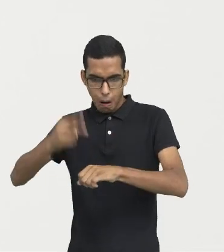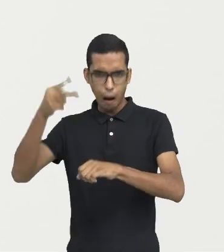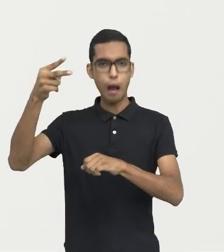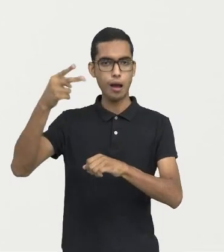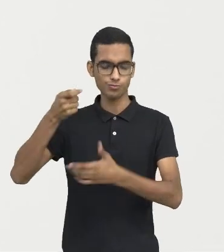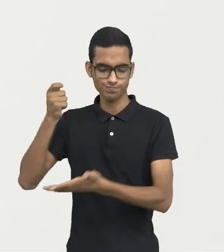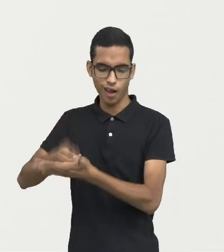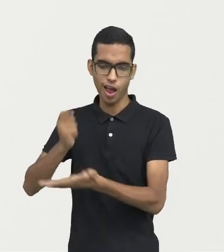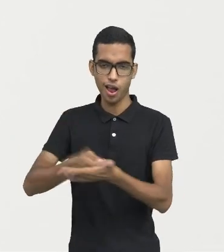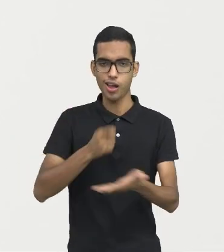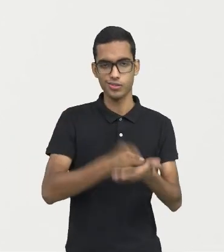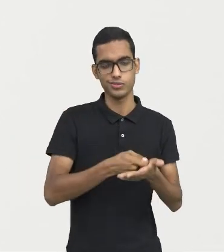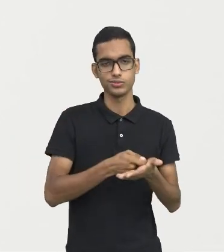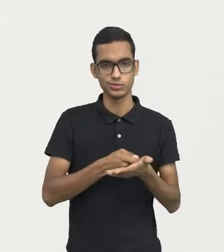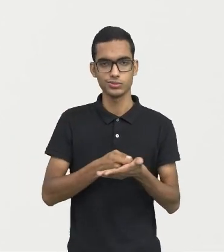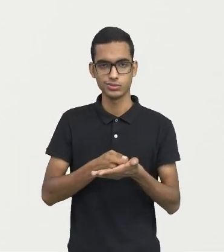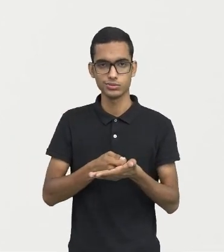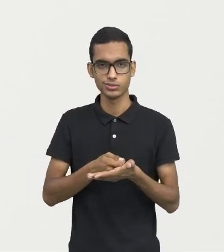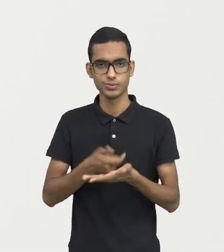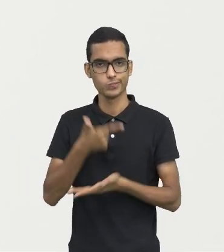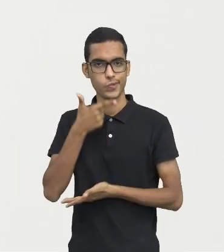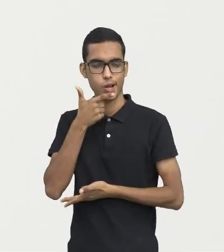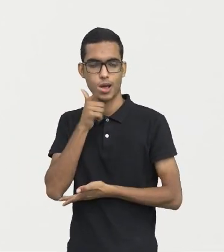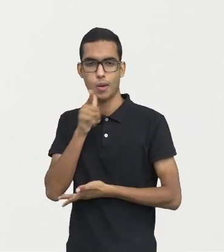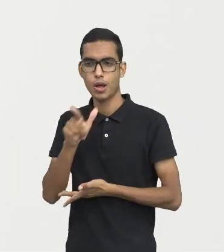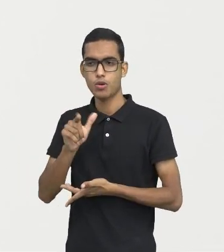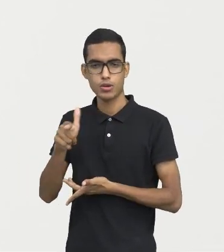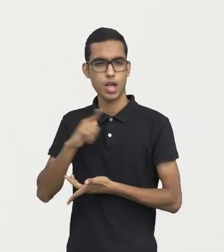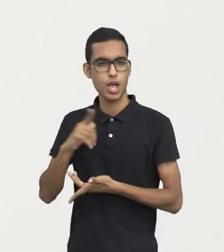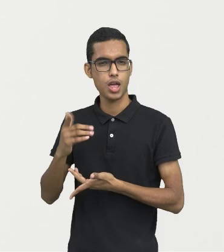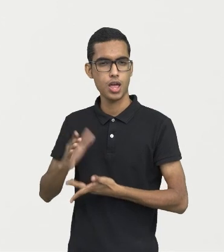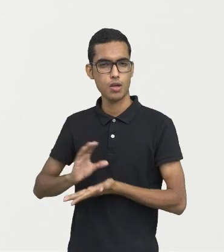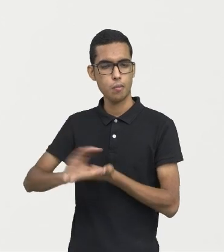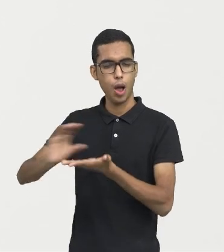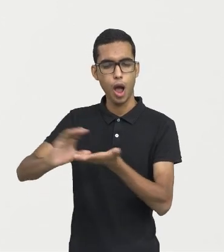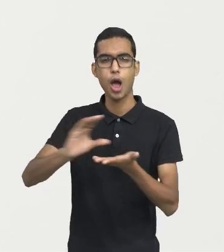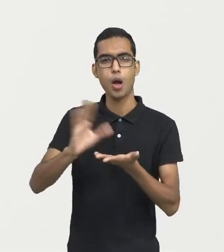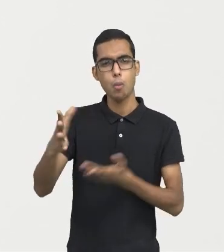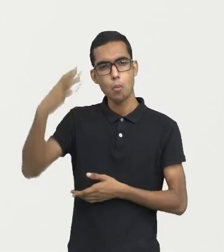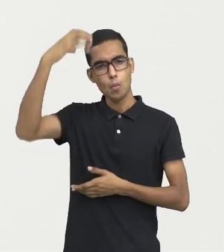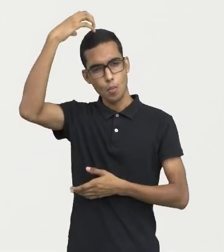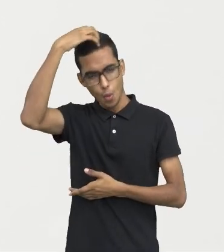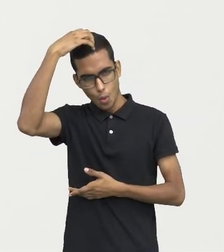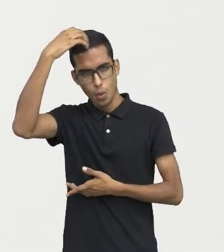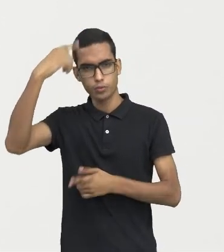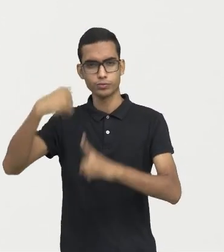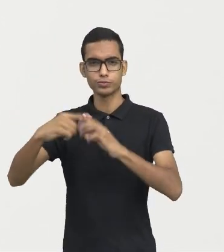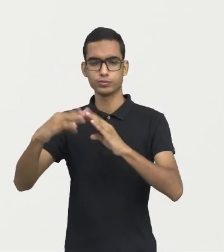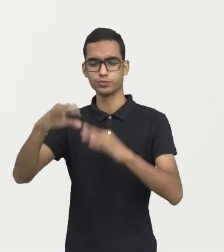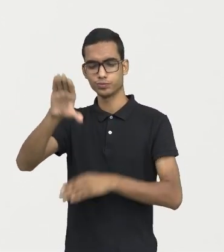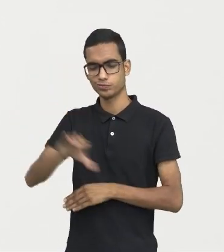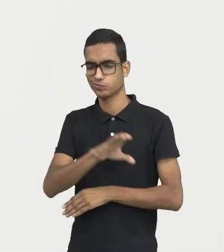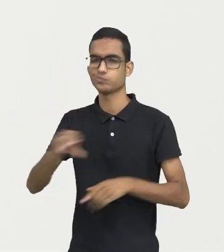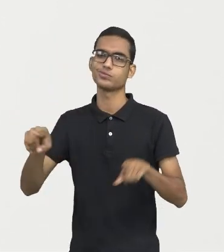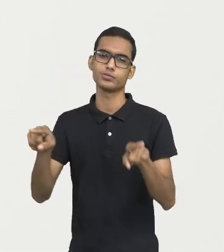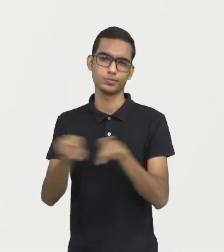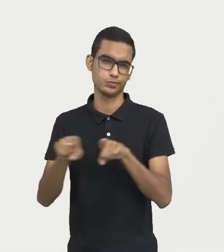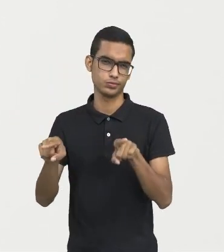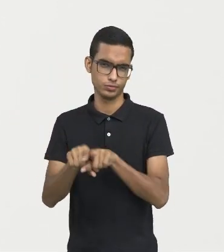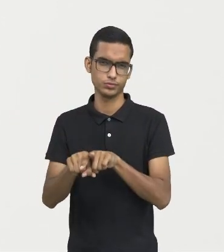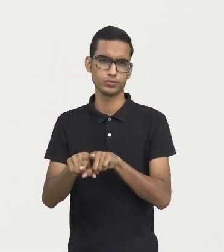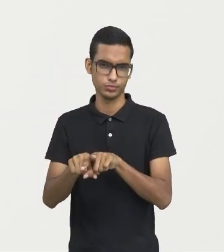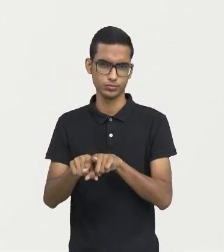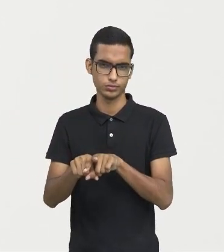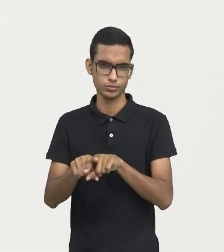para sustentar a corte, sustentar o clero, sustentar aquela parte do primeiro e